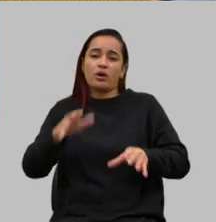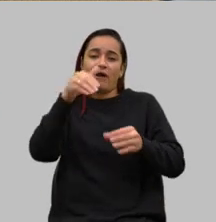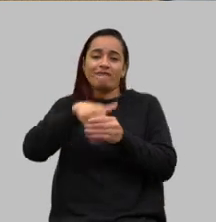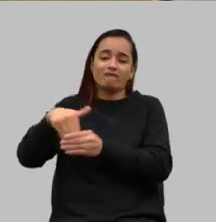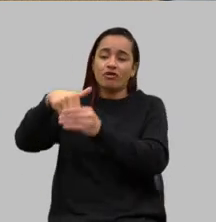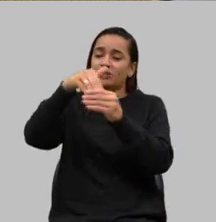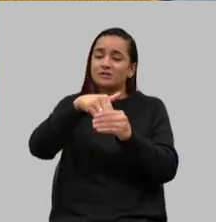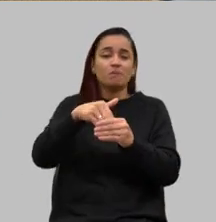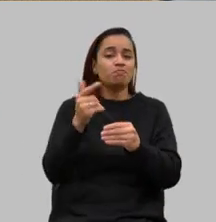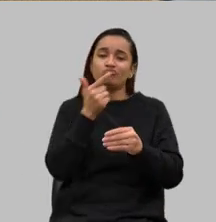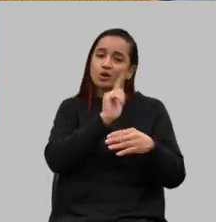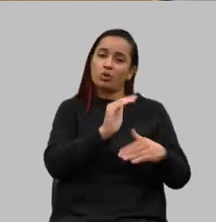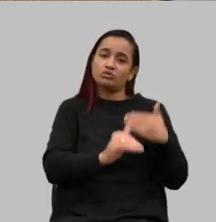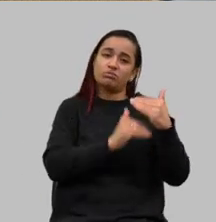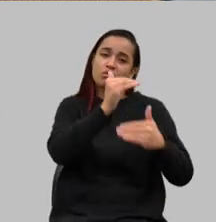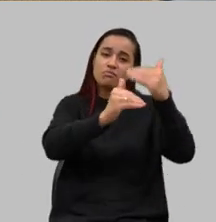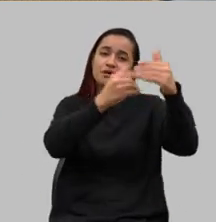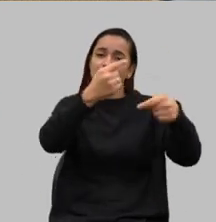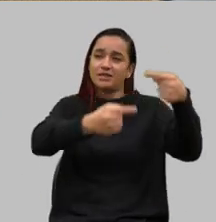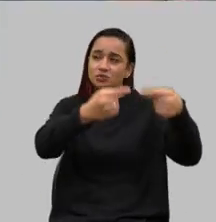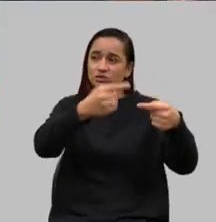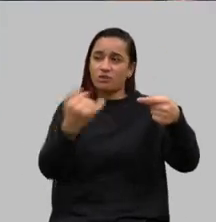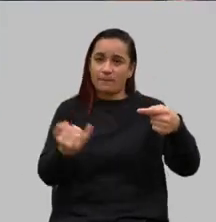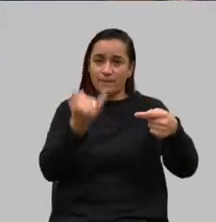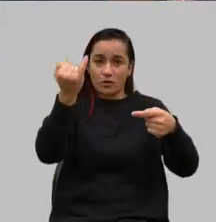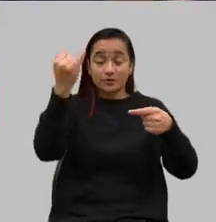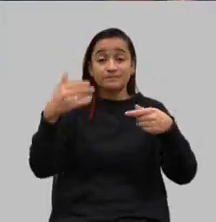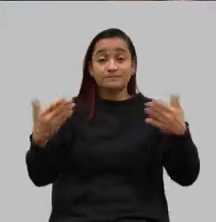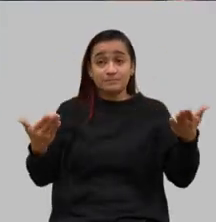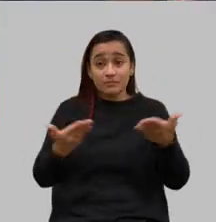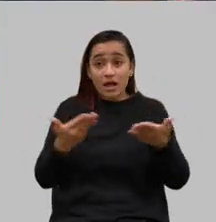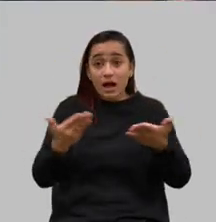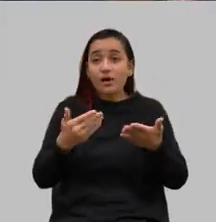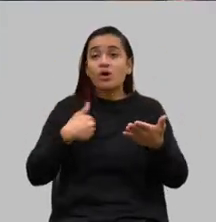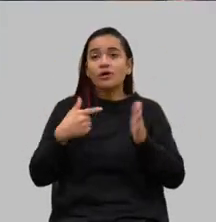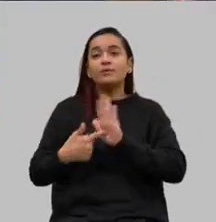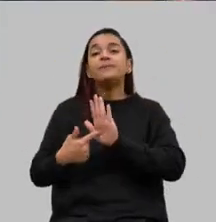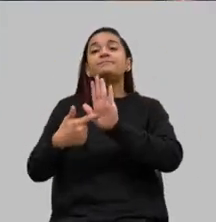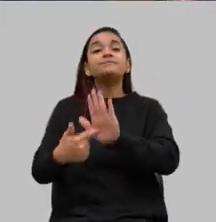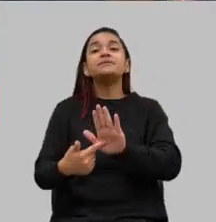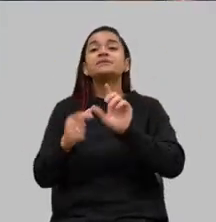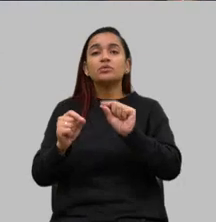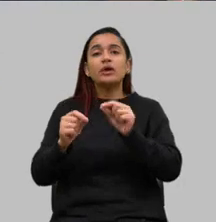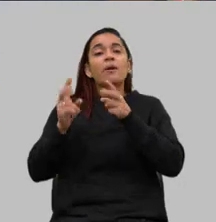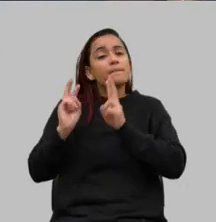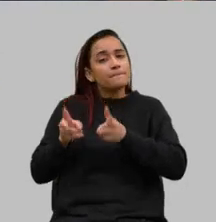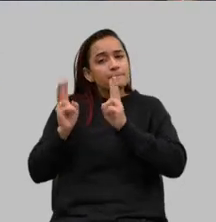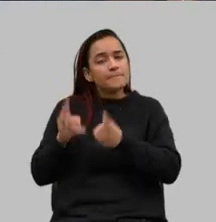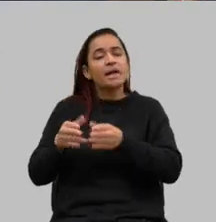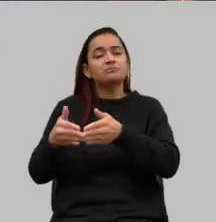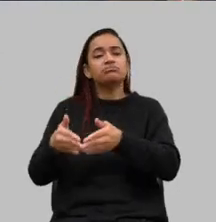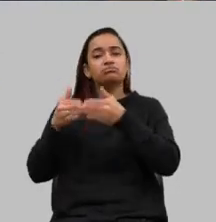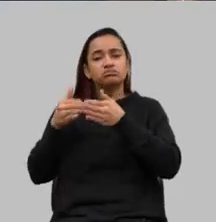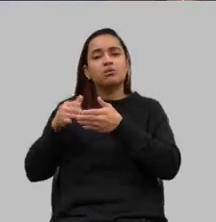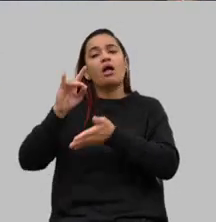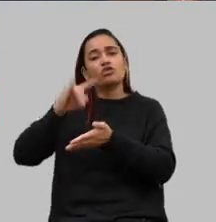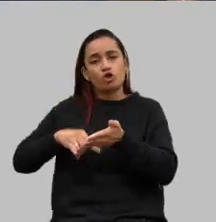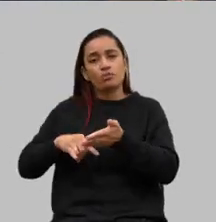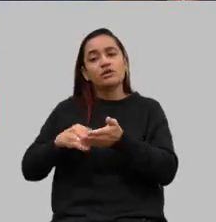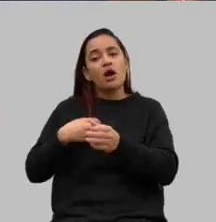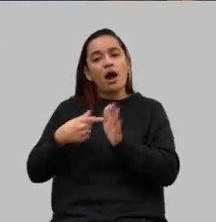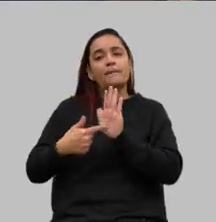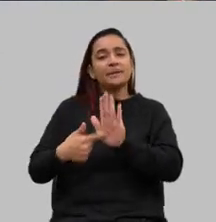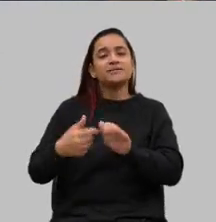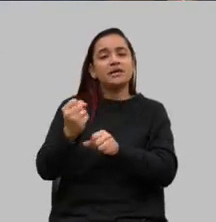sequência a uma discussão importante então eu apresentei agora basicamente o mesmo requerimento que eu apresentei 2022 que é de acesso